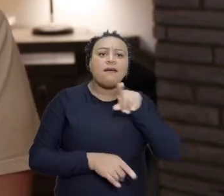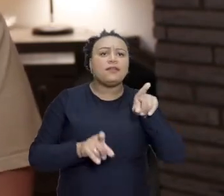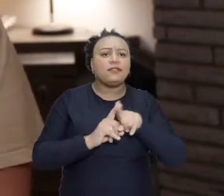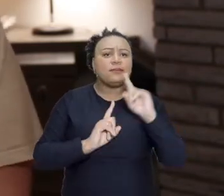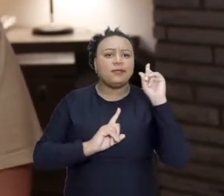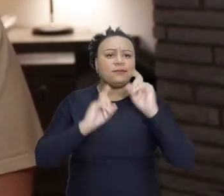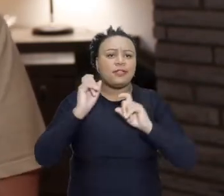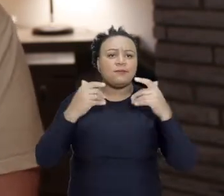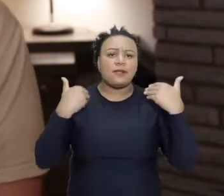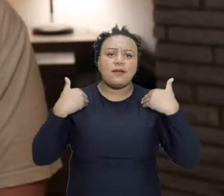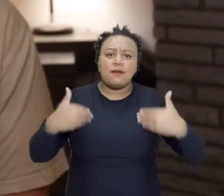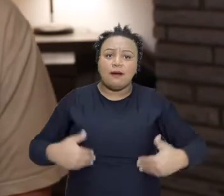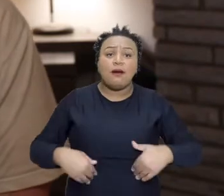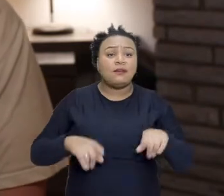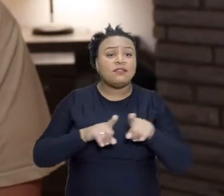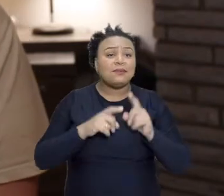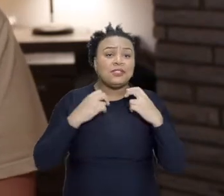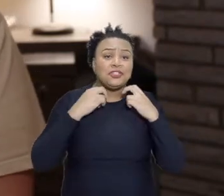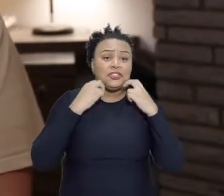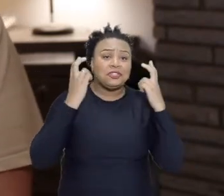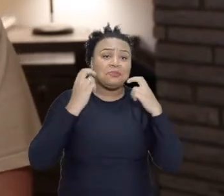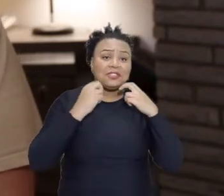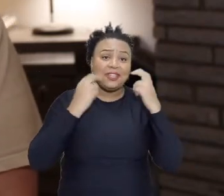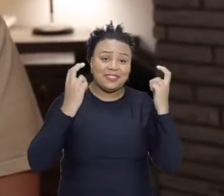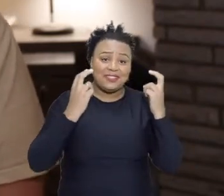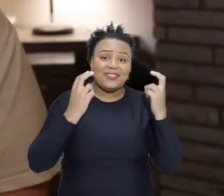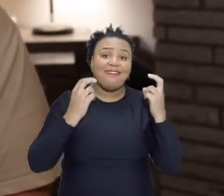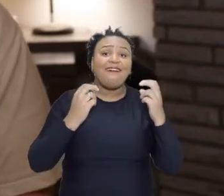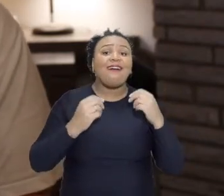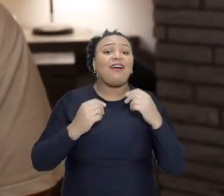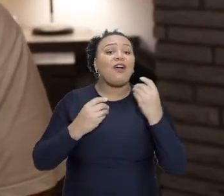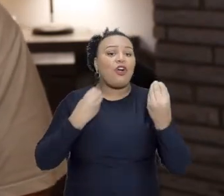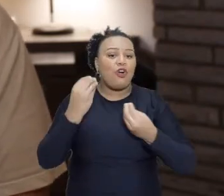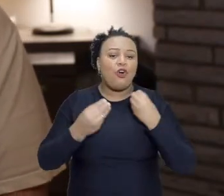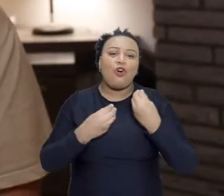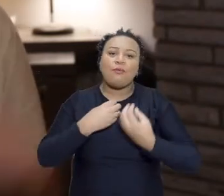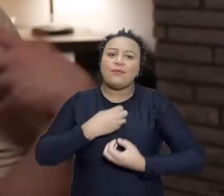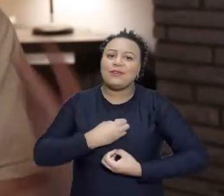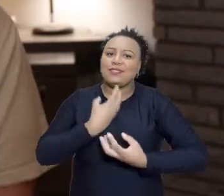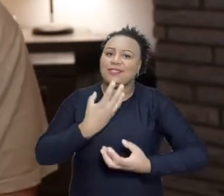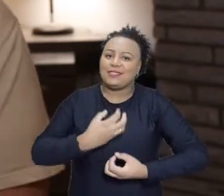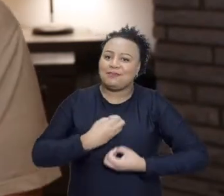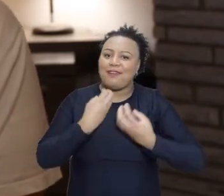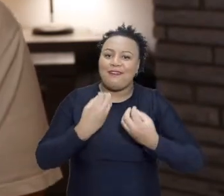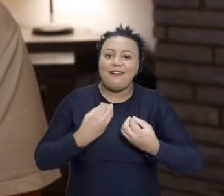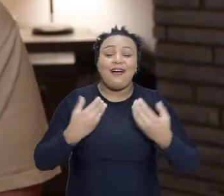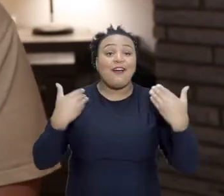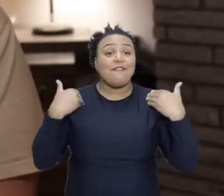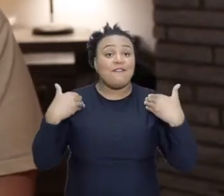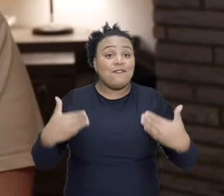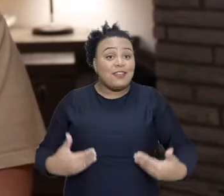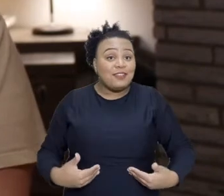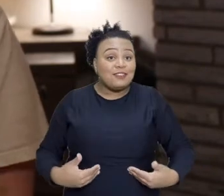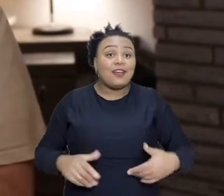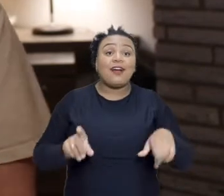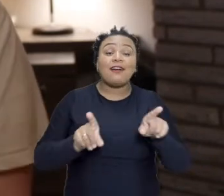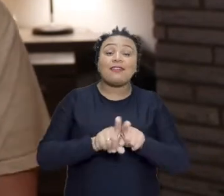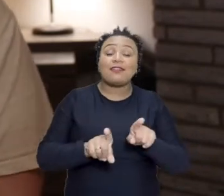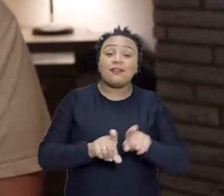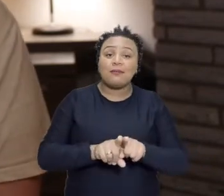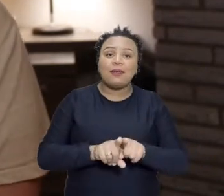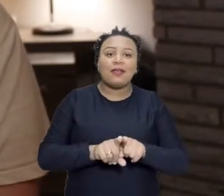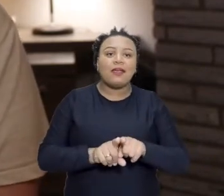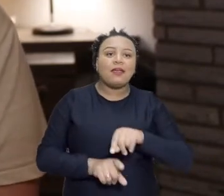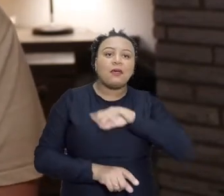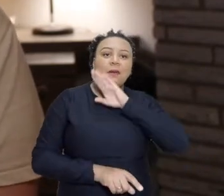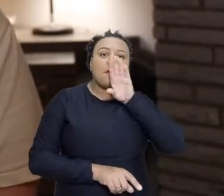corporal, na timidez, em como se expressar tanto fisicamente como em